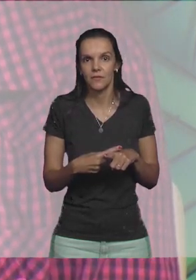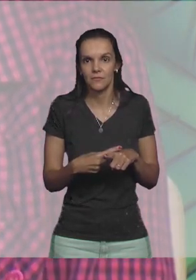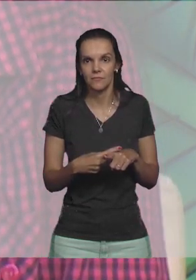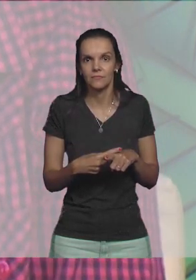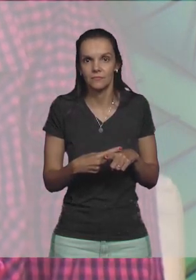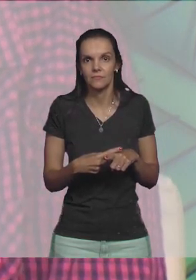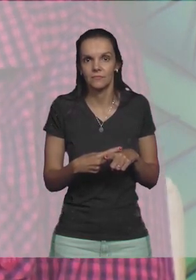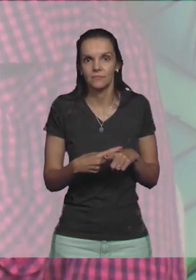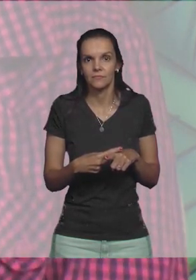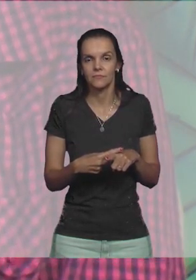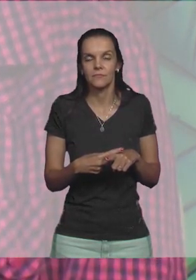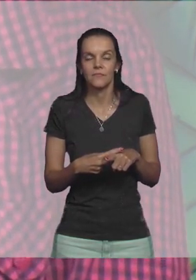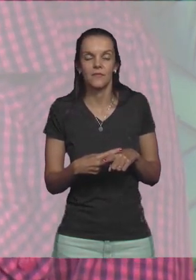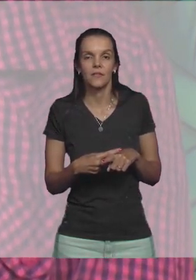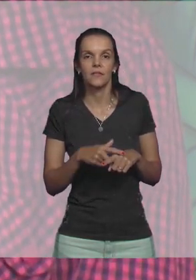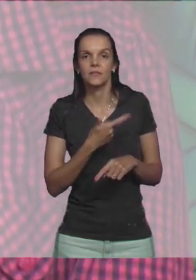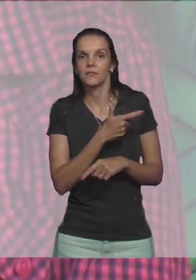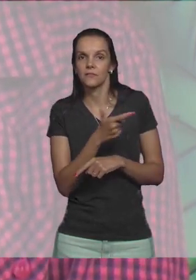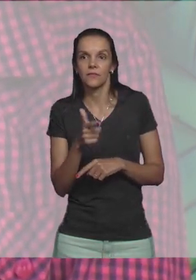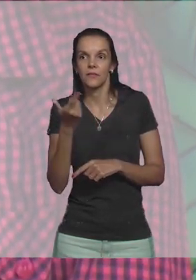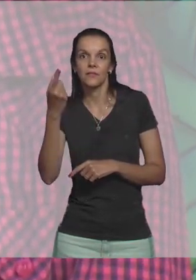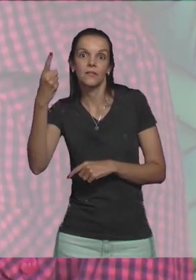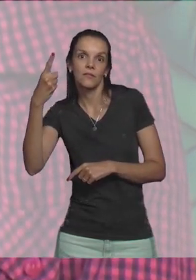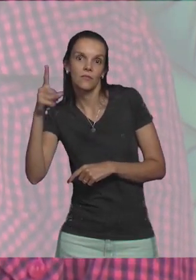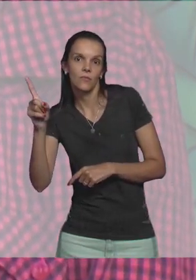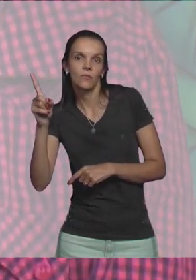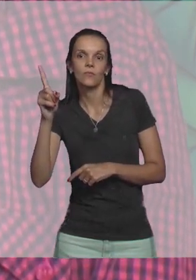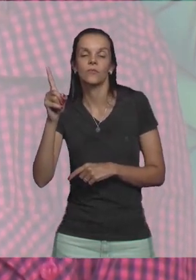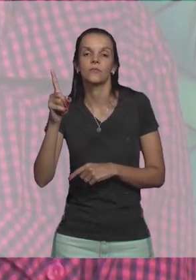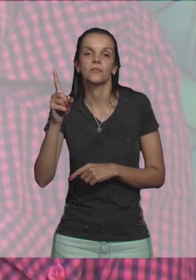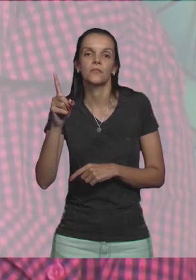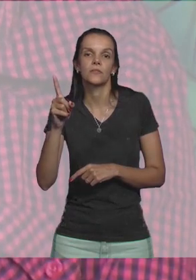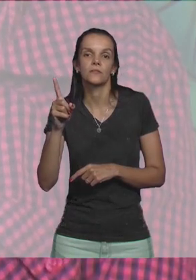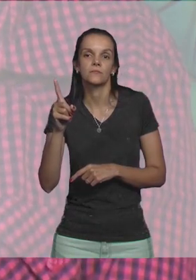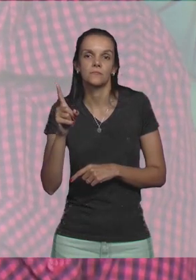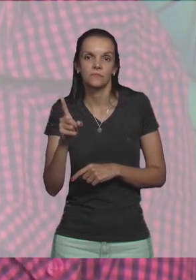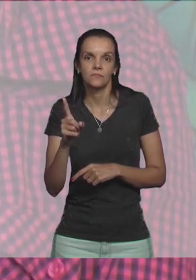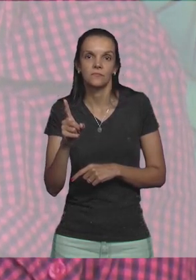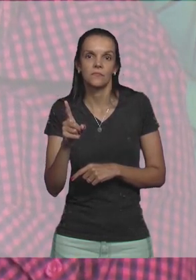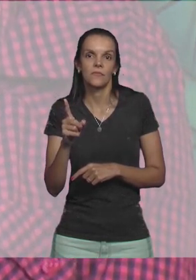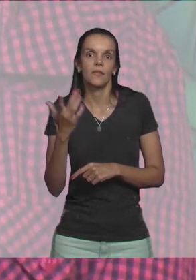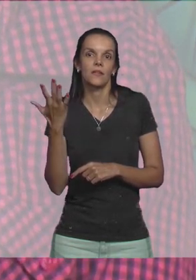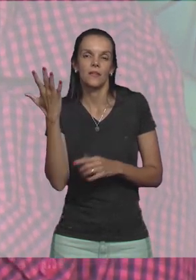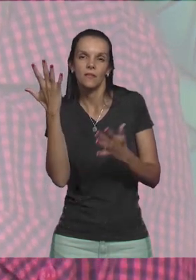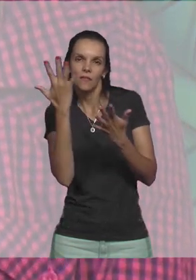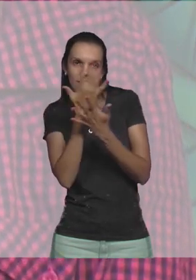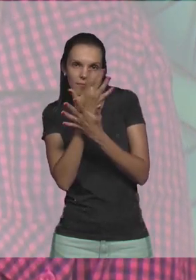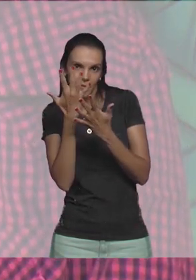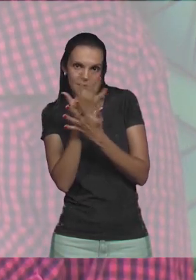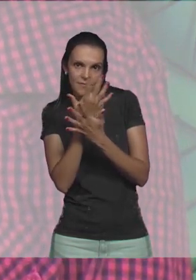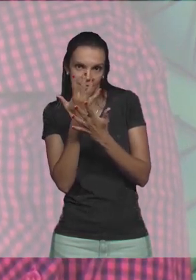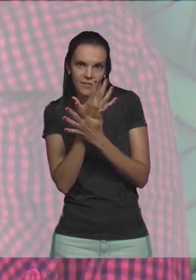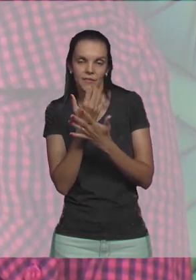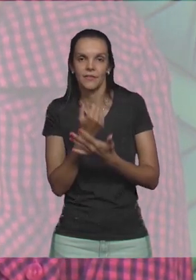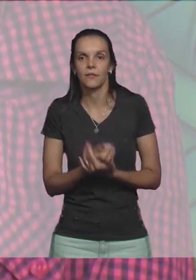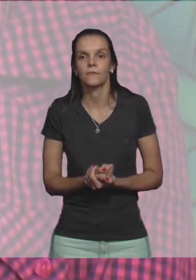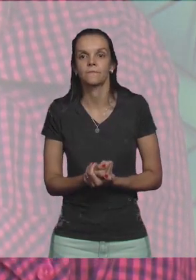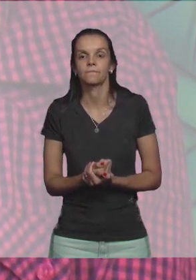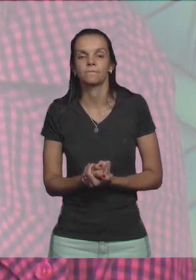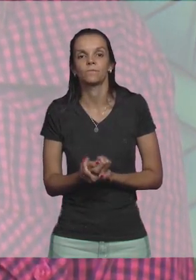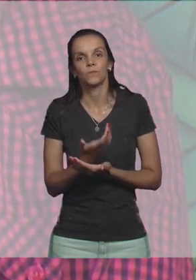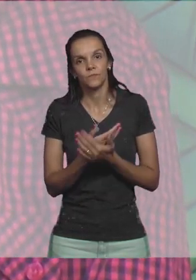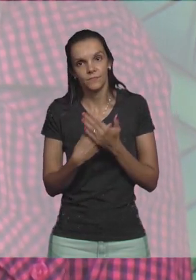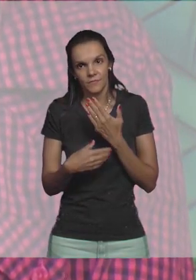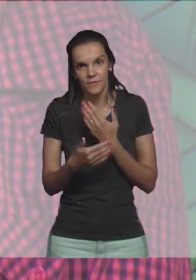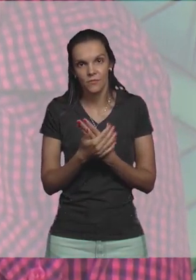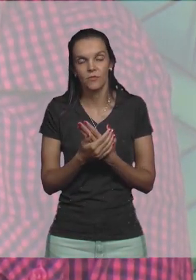gente, né? Essa expressão, esse outro, que é sempre aquele invisibilizado, a forma como eu me dirijo para ele. E